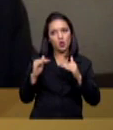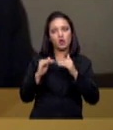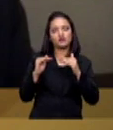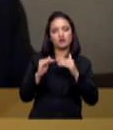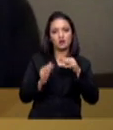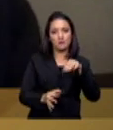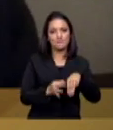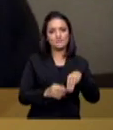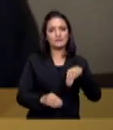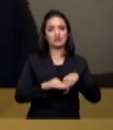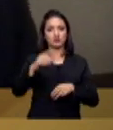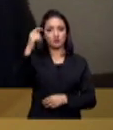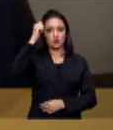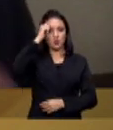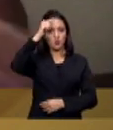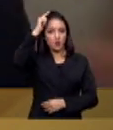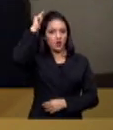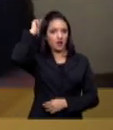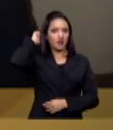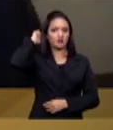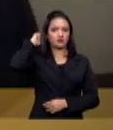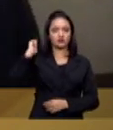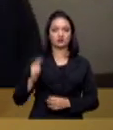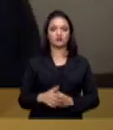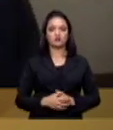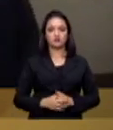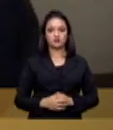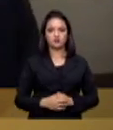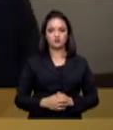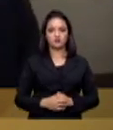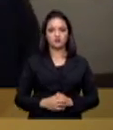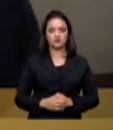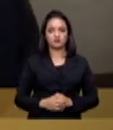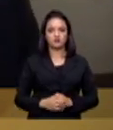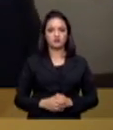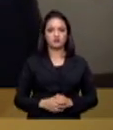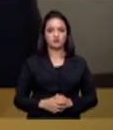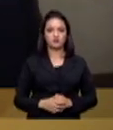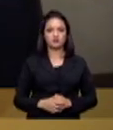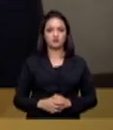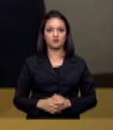Moraes, com o qual meu voto coincide.